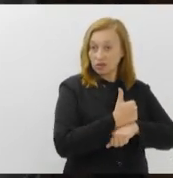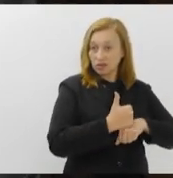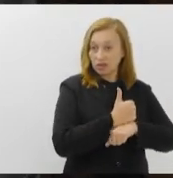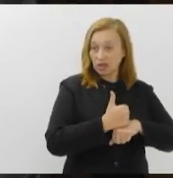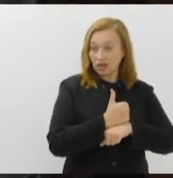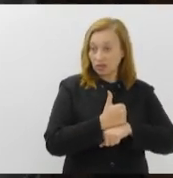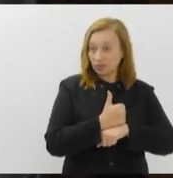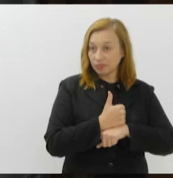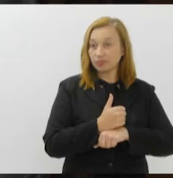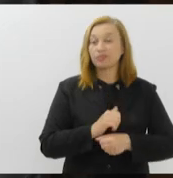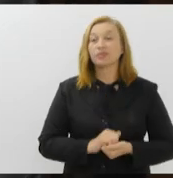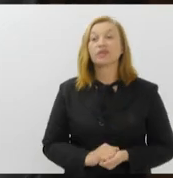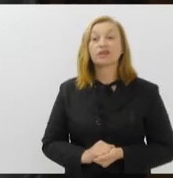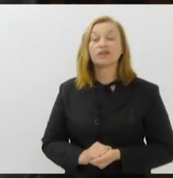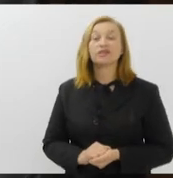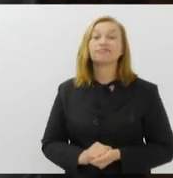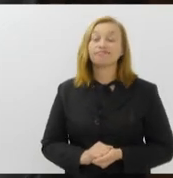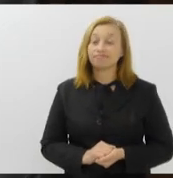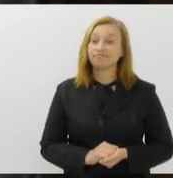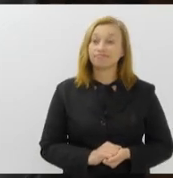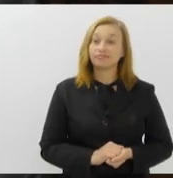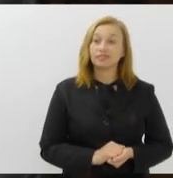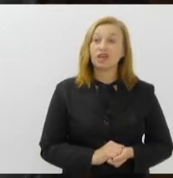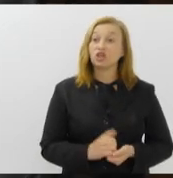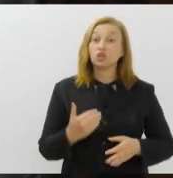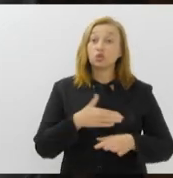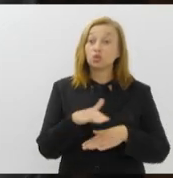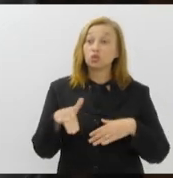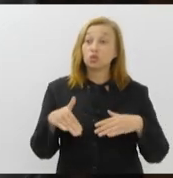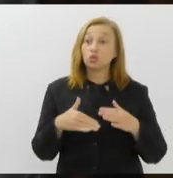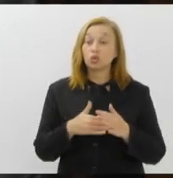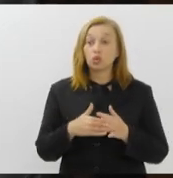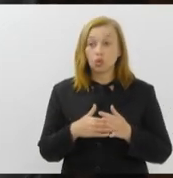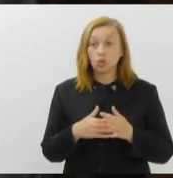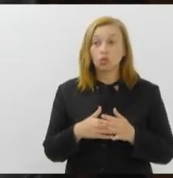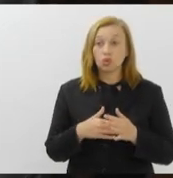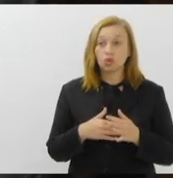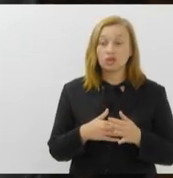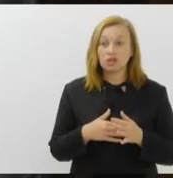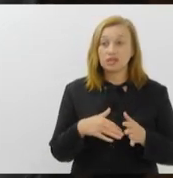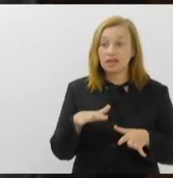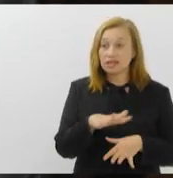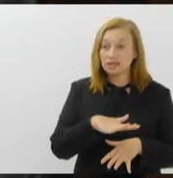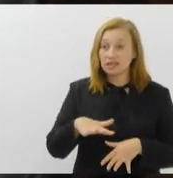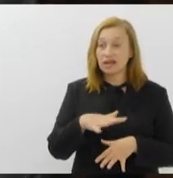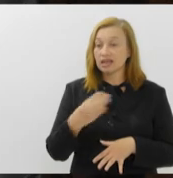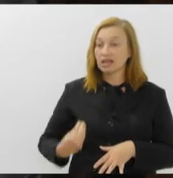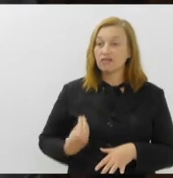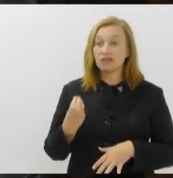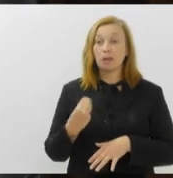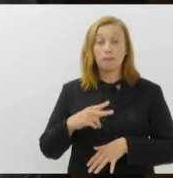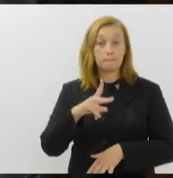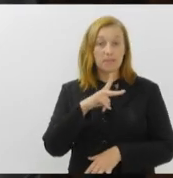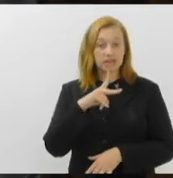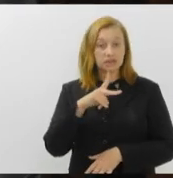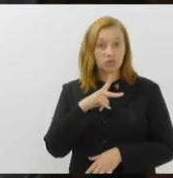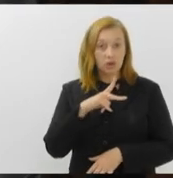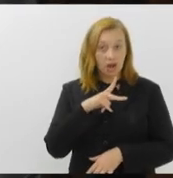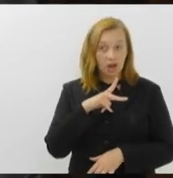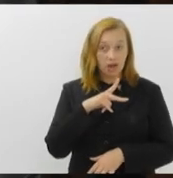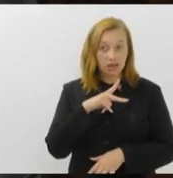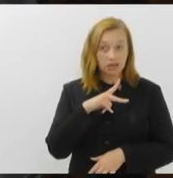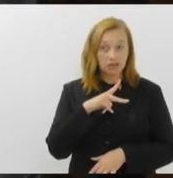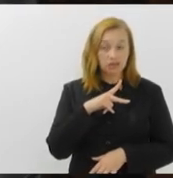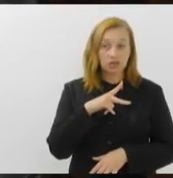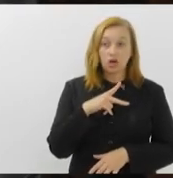dar conta de todas as expectativas relativas à nossa vida pessoal, às